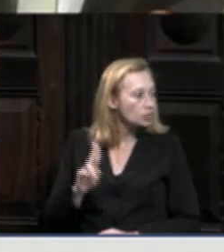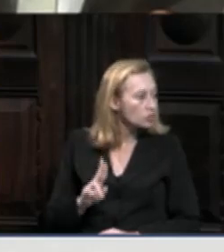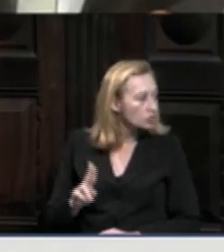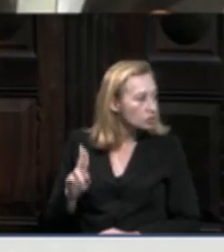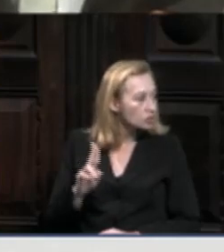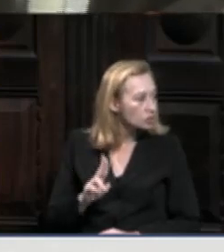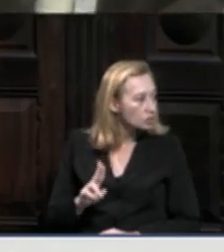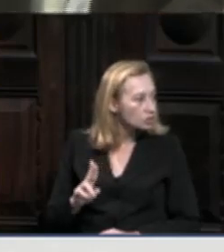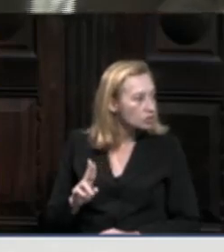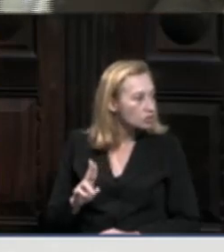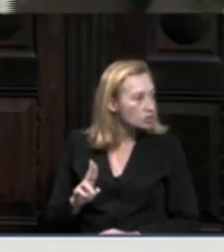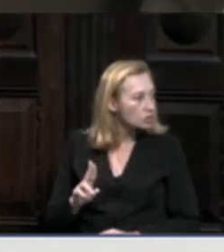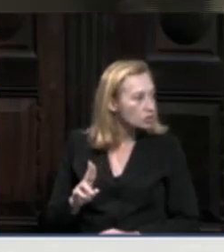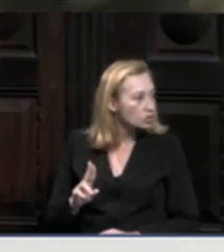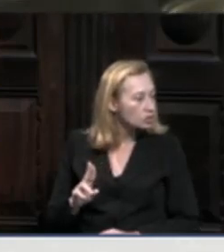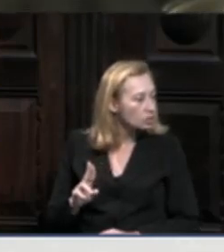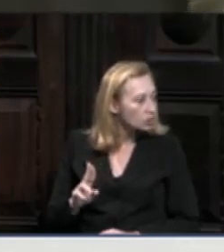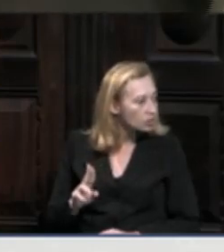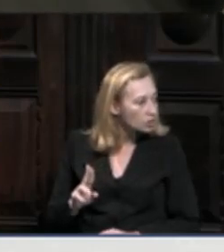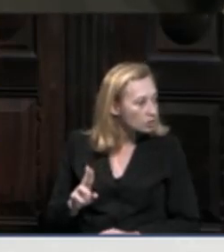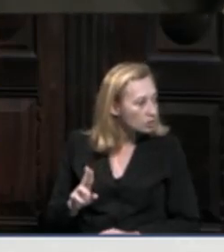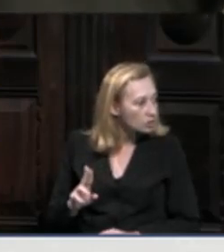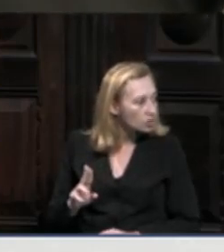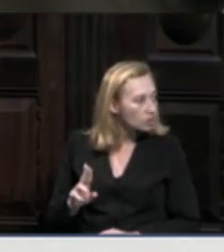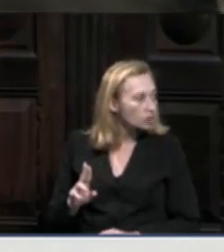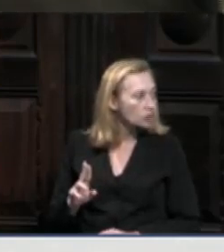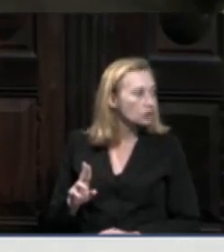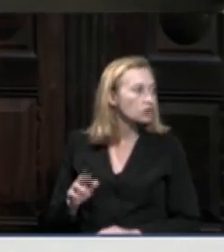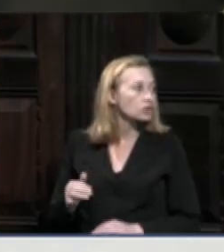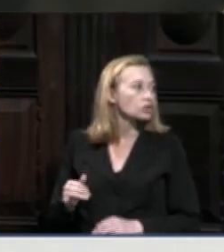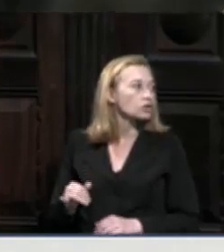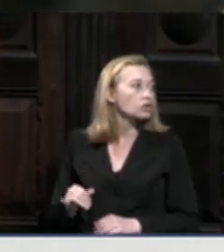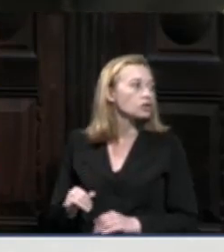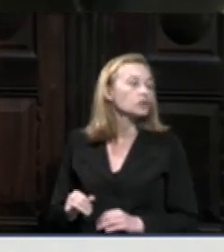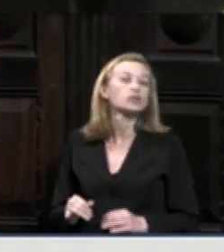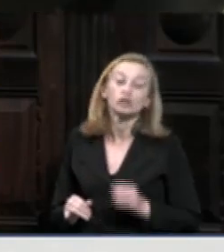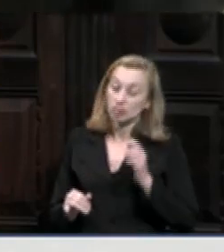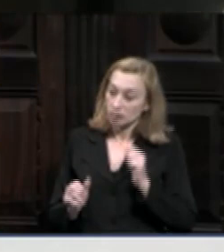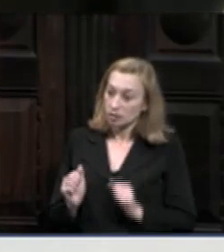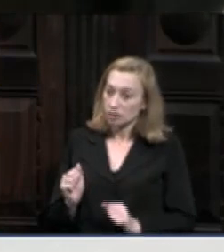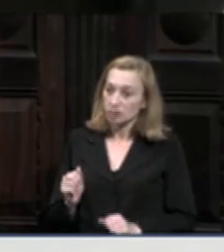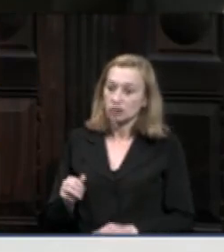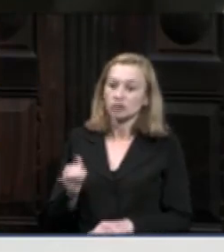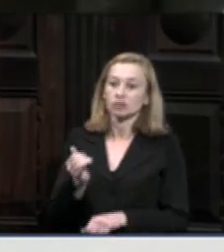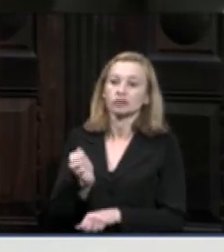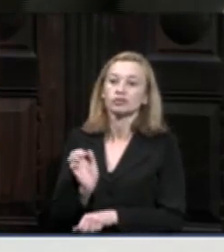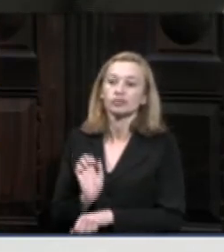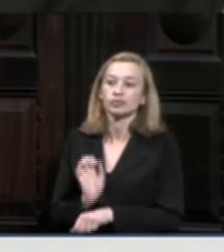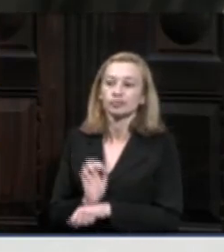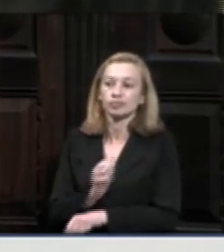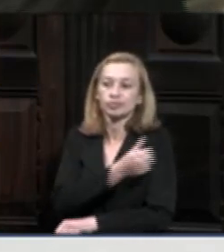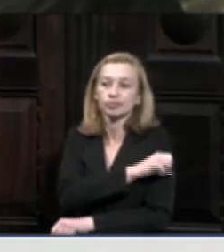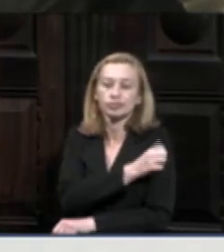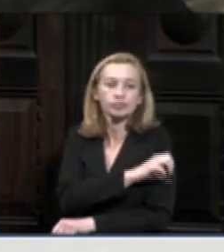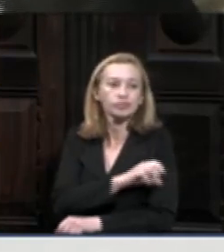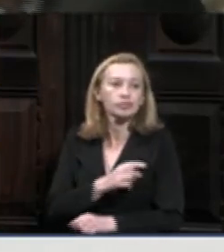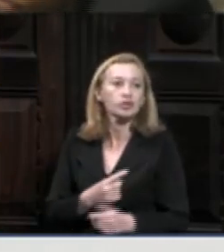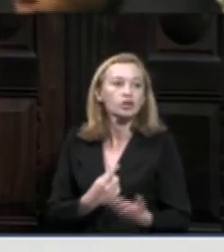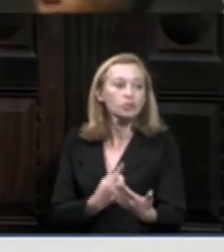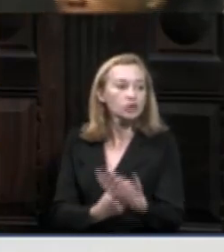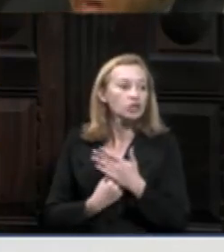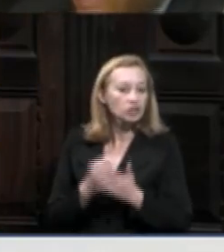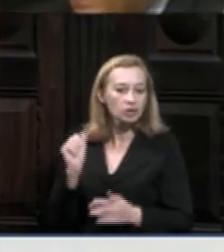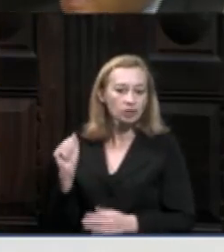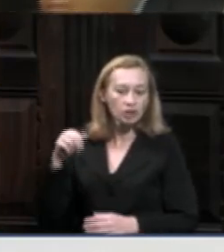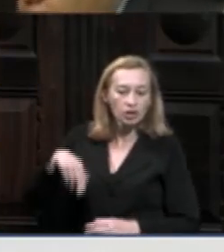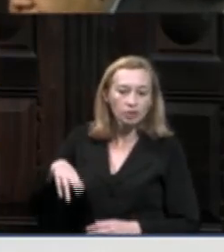agregados reciclados em obras e serviços públicos do Estado do Rio de Janeiro, pendendo de pareceres das comissões de Constituição, Justiça, Defesa do Meio Ambiente, de Obras Públicas,